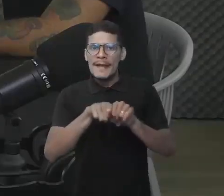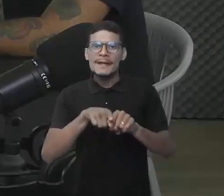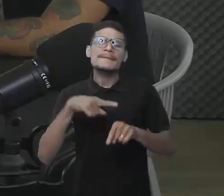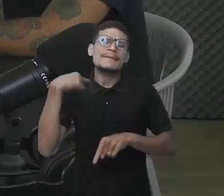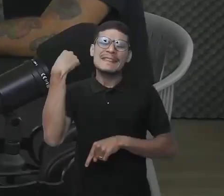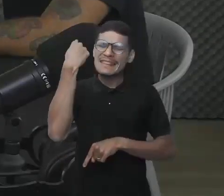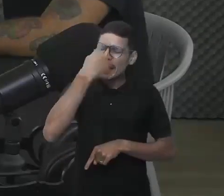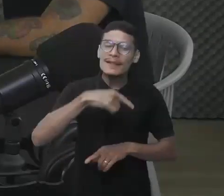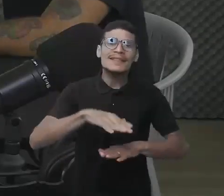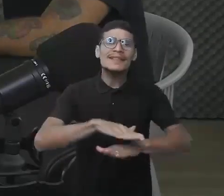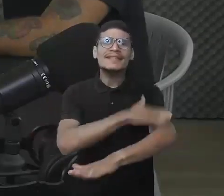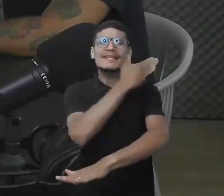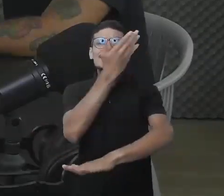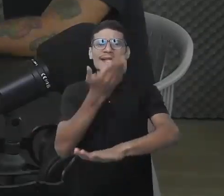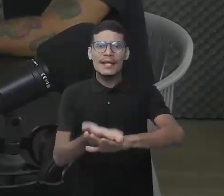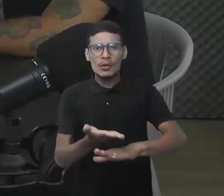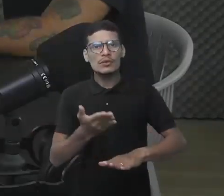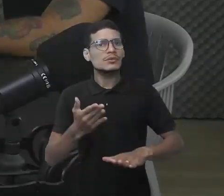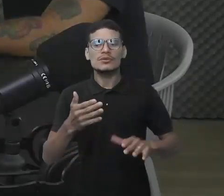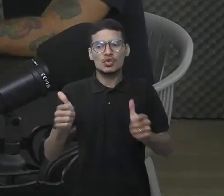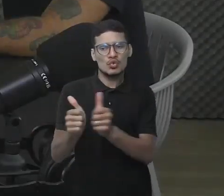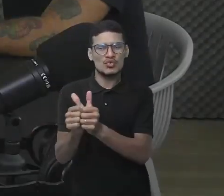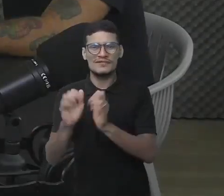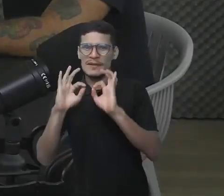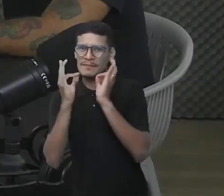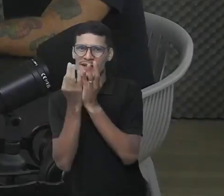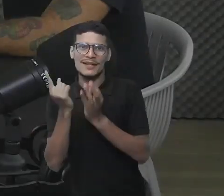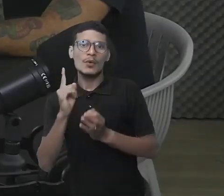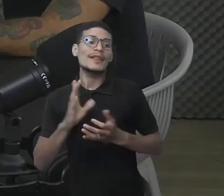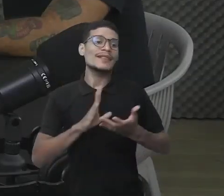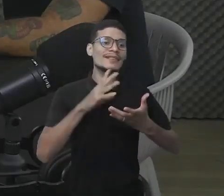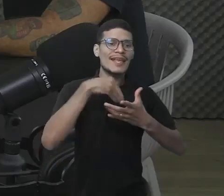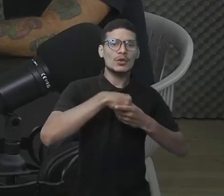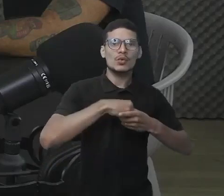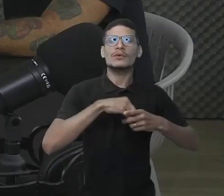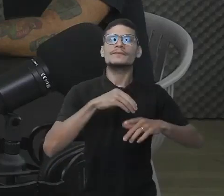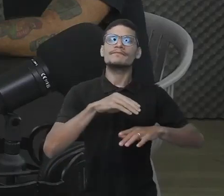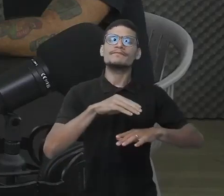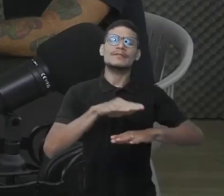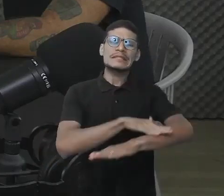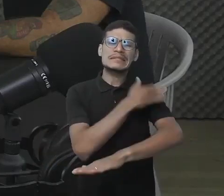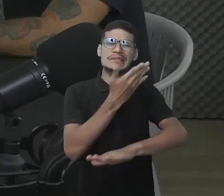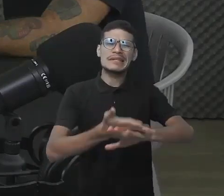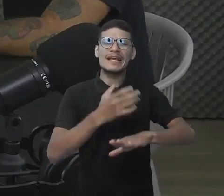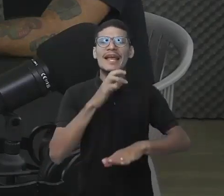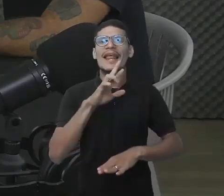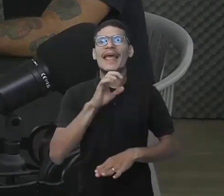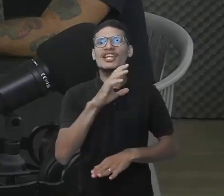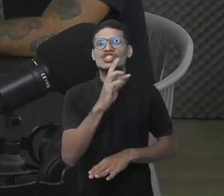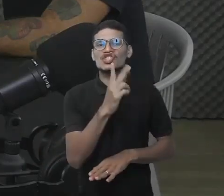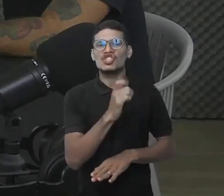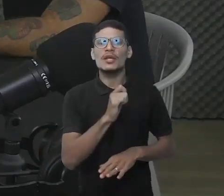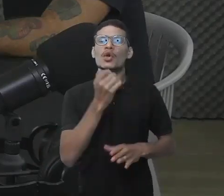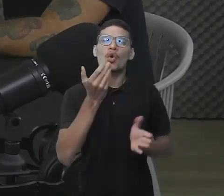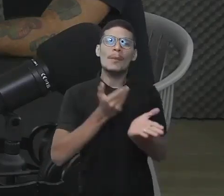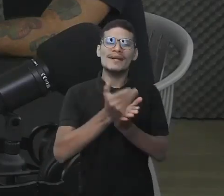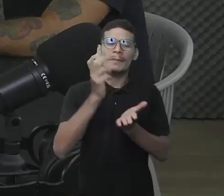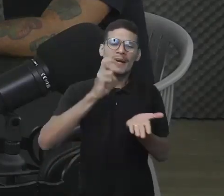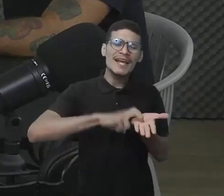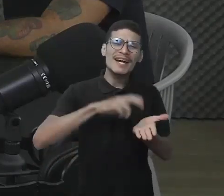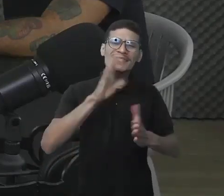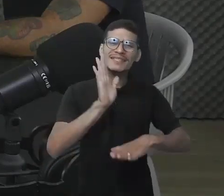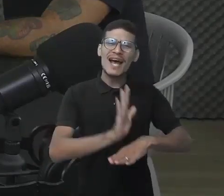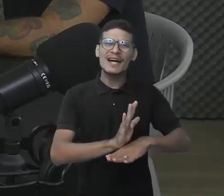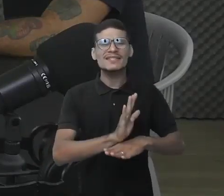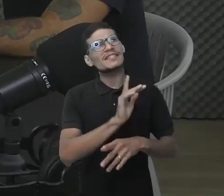está com a sua família, né. Então na creche ela está manhã, tarde e sai no finalzinho da tarde, iniciozinho da